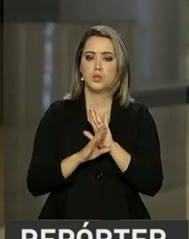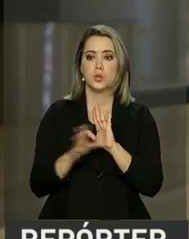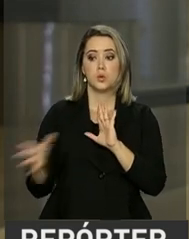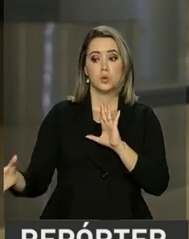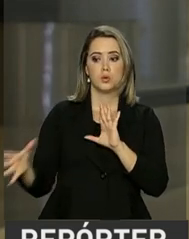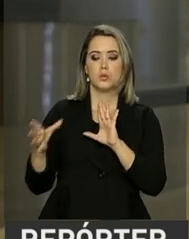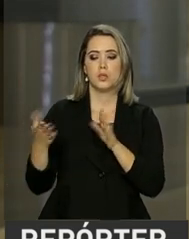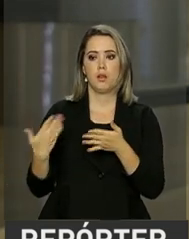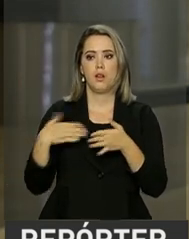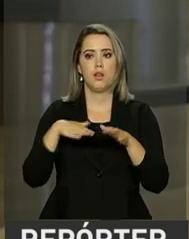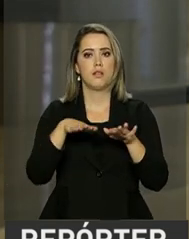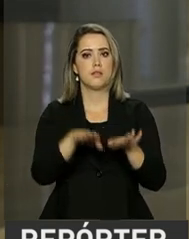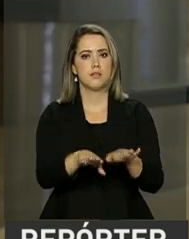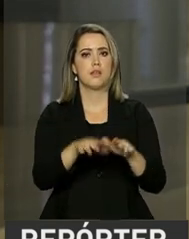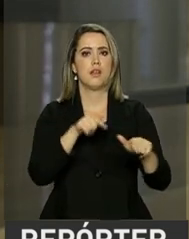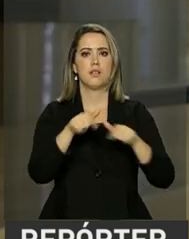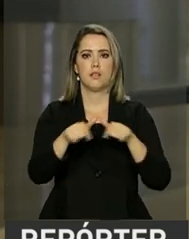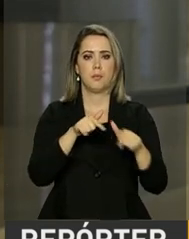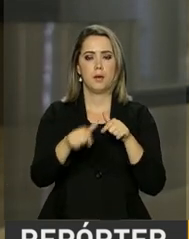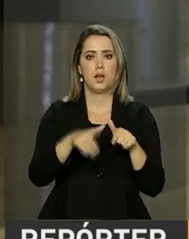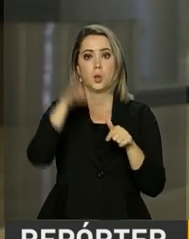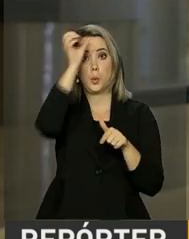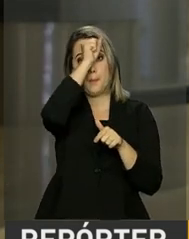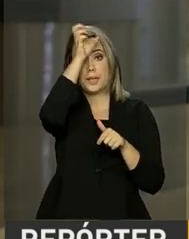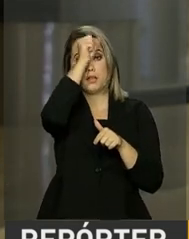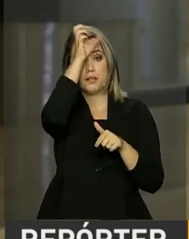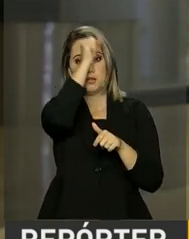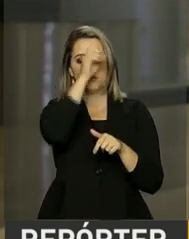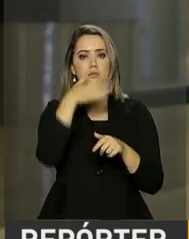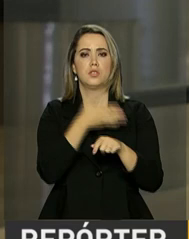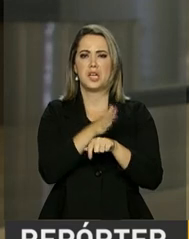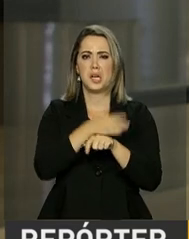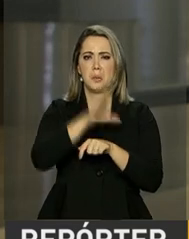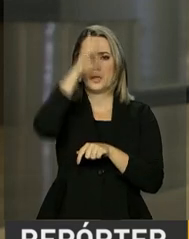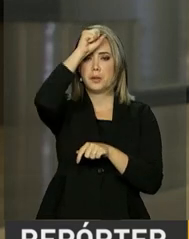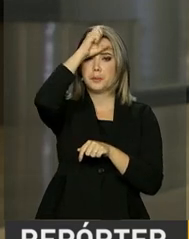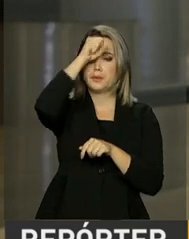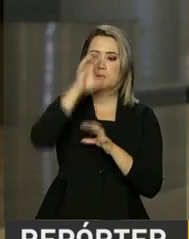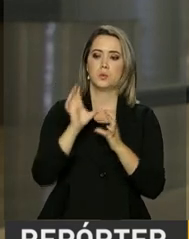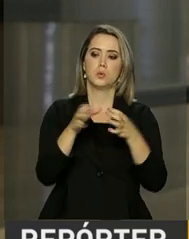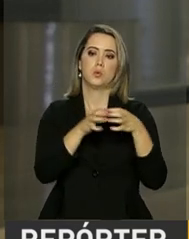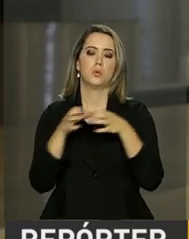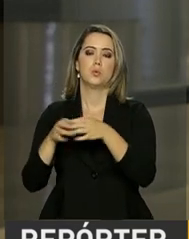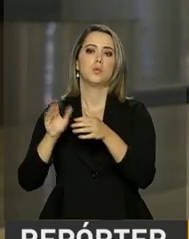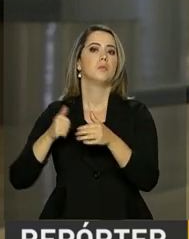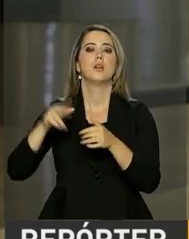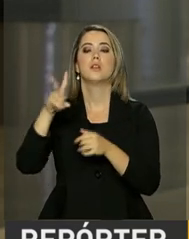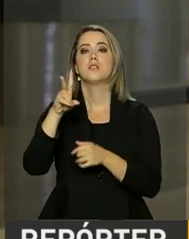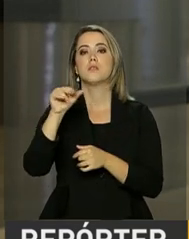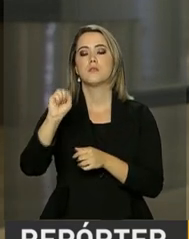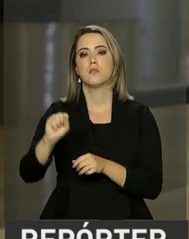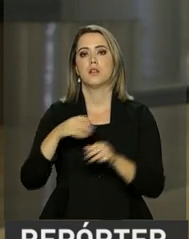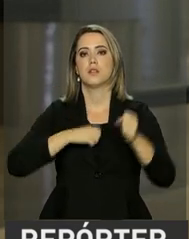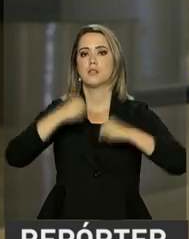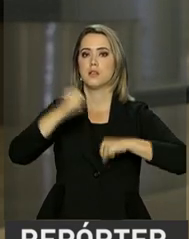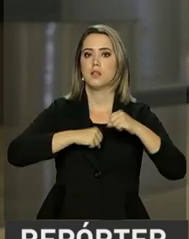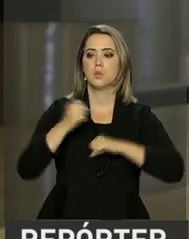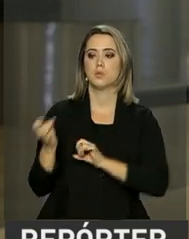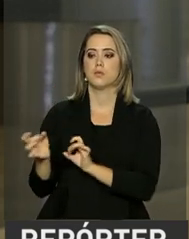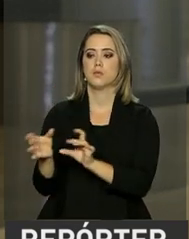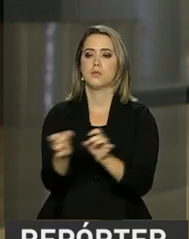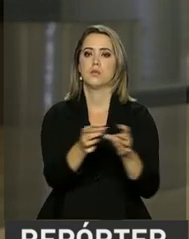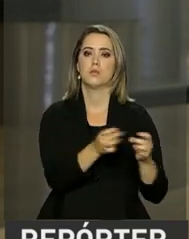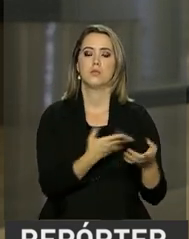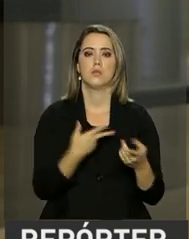jovens aprendizes no mercado de trabalho do Ministério do Trabalho, os setores que mais abriram vagas foram a indústria, comércio